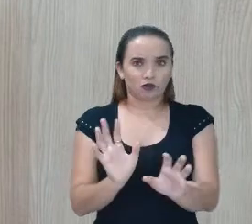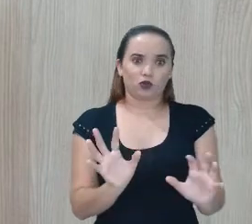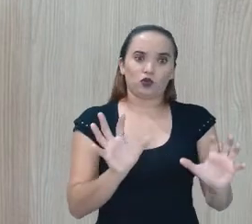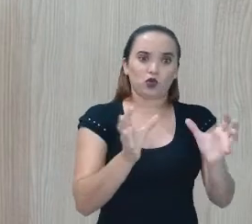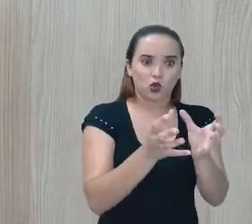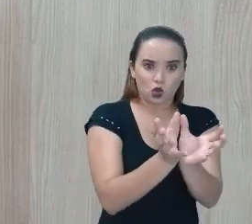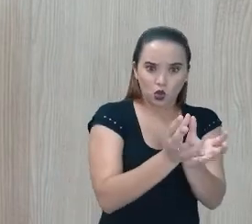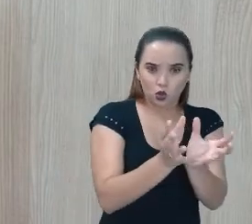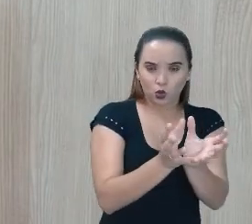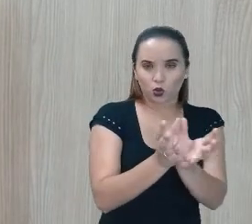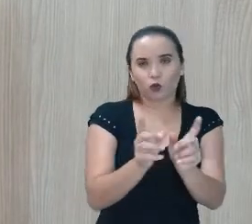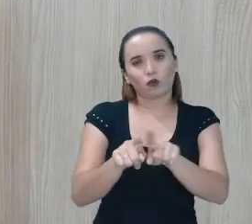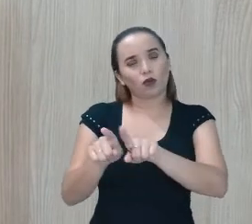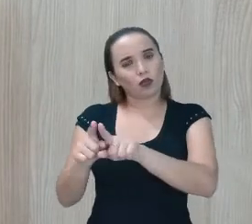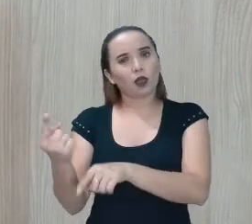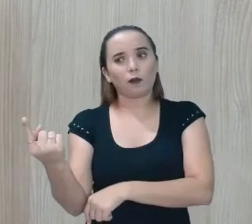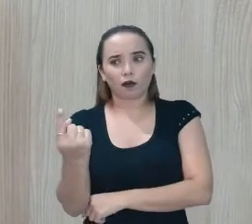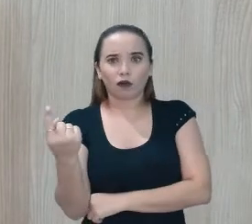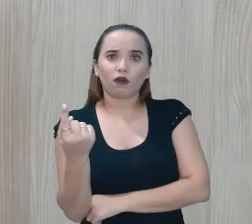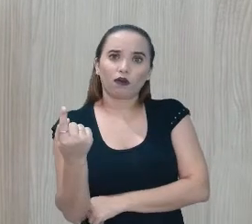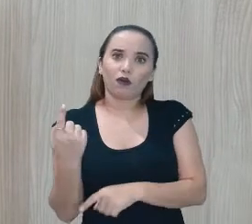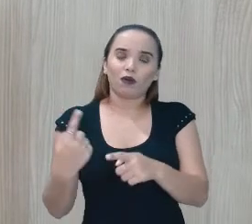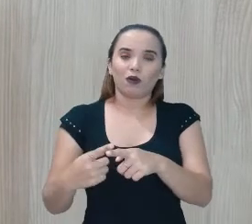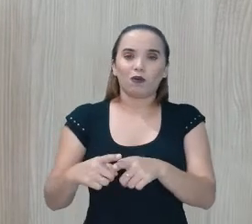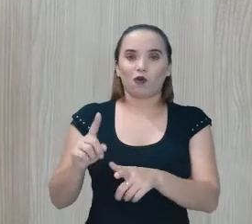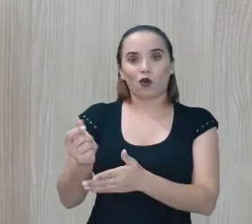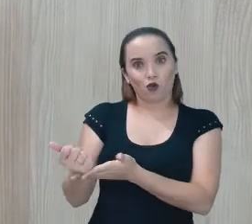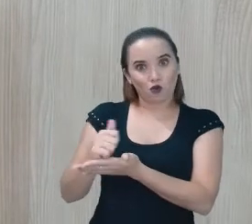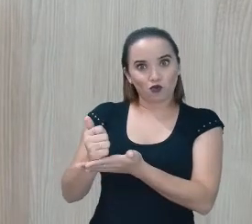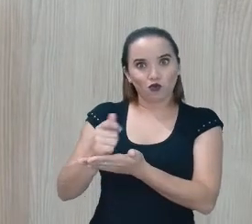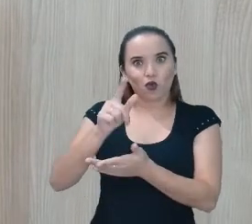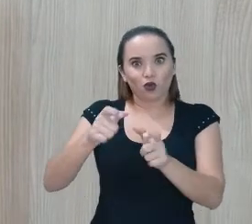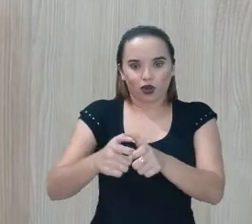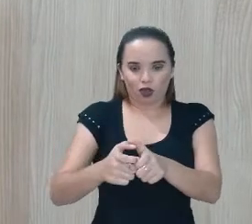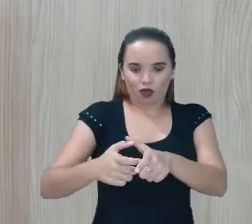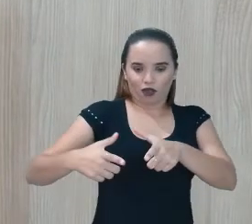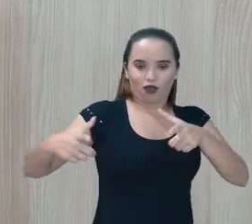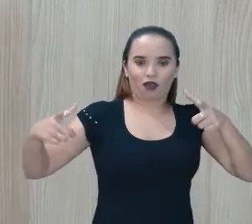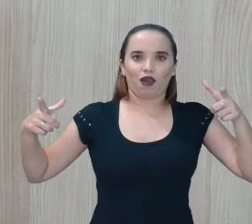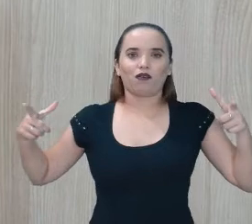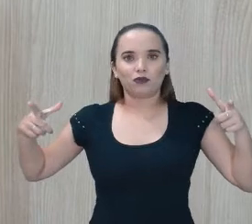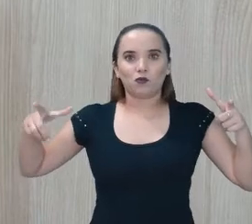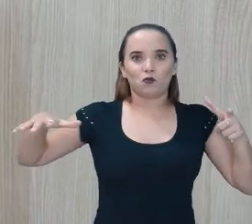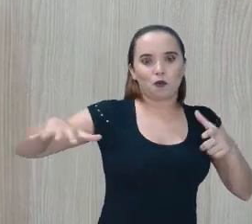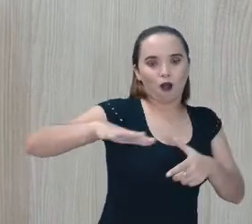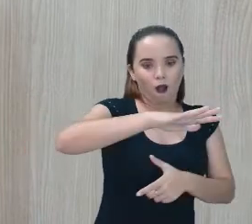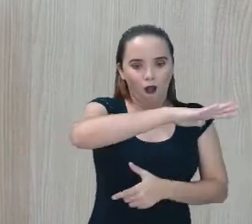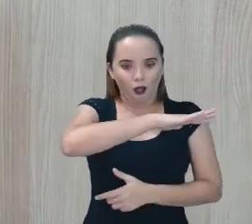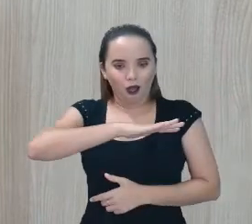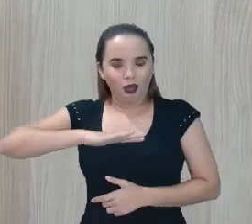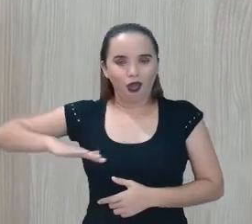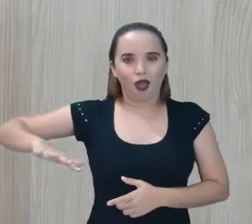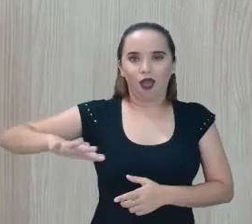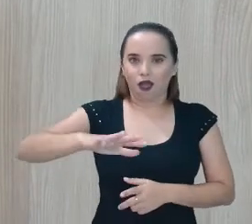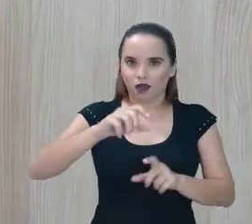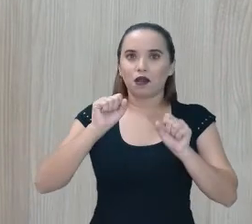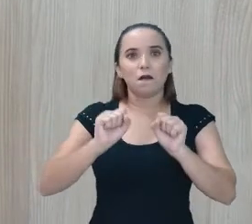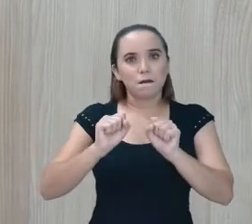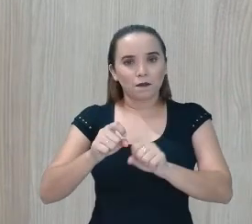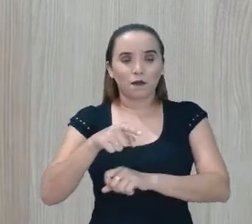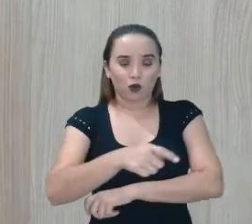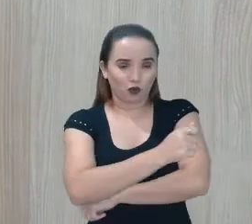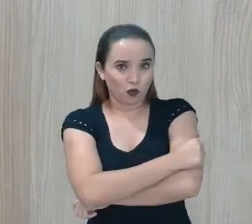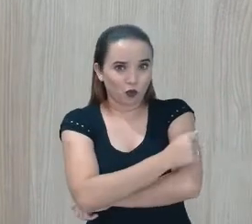como individualmente. Veja que o jogo ele é amplo, né? Esse estudante ele pode trabalhar tanto sozinho, se